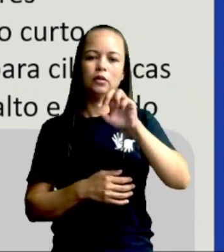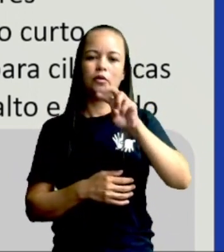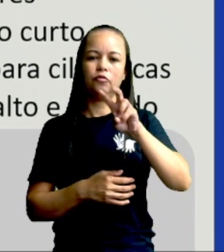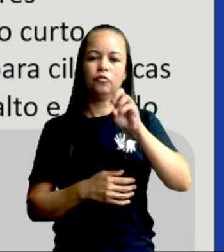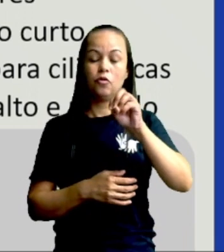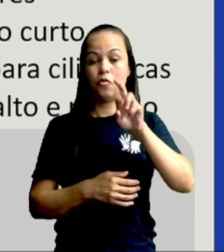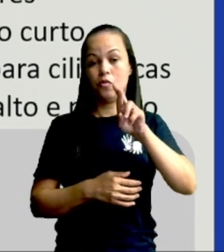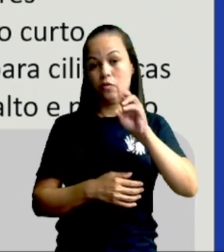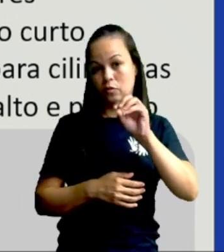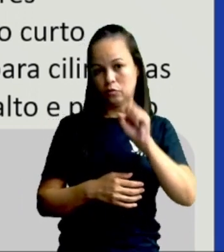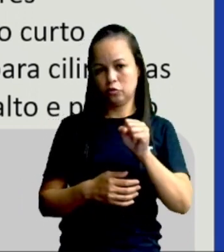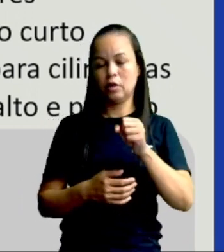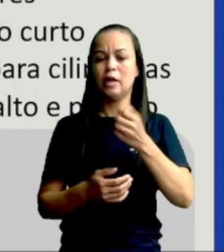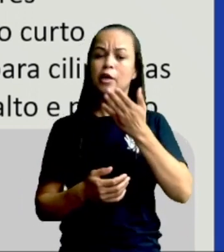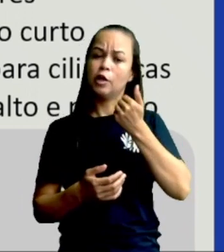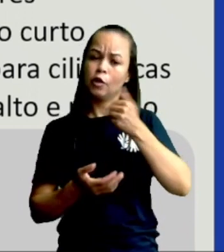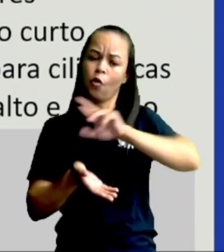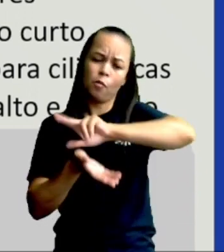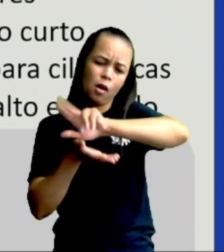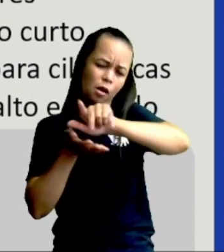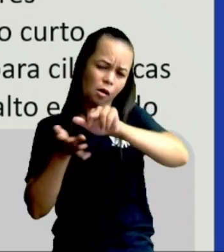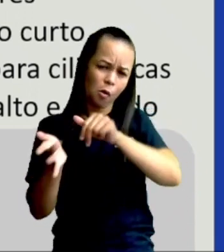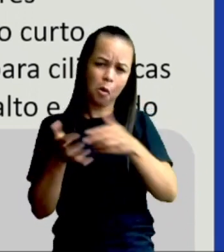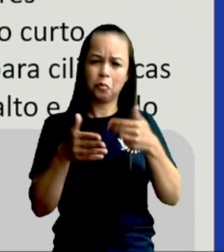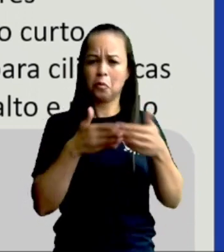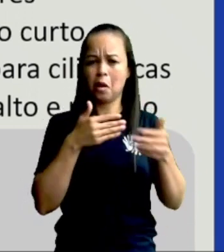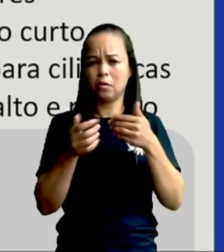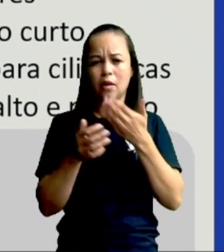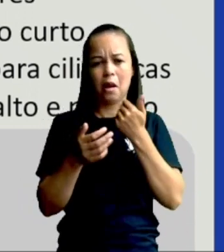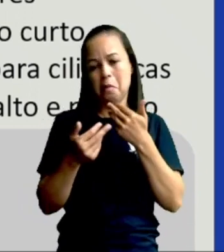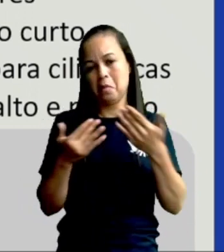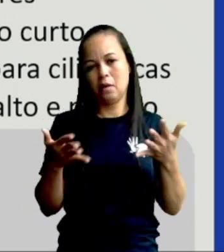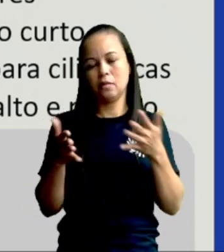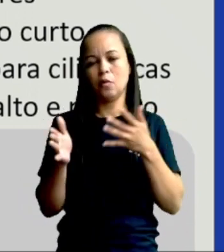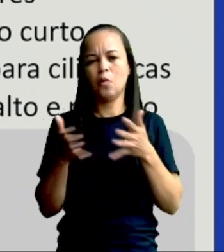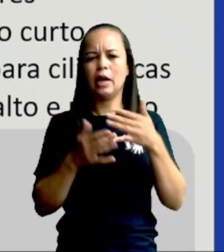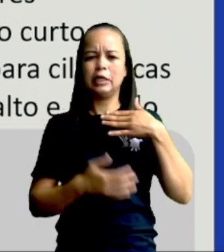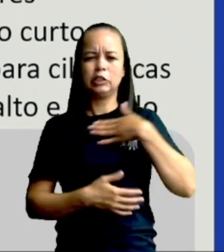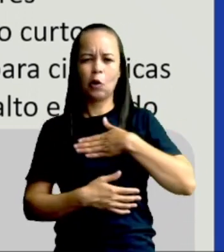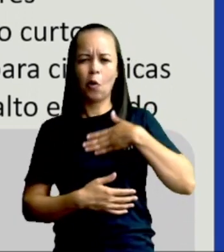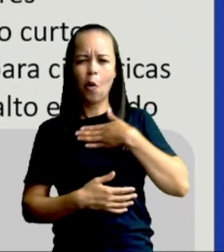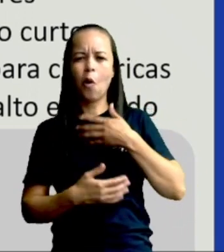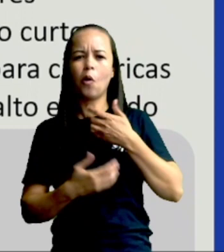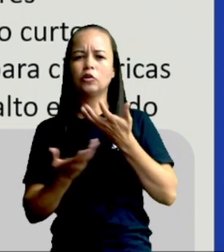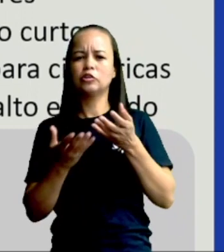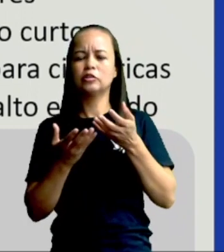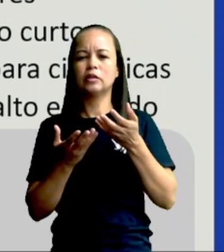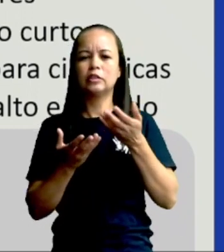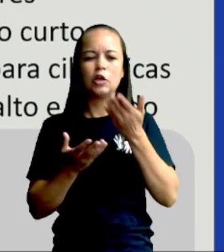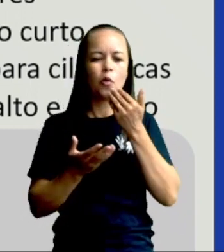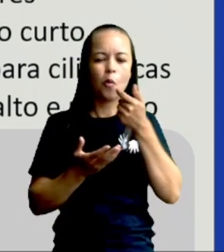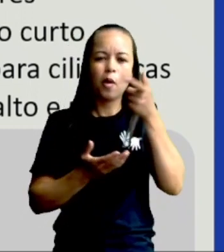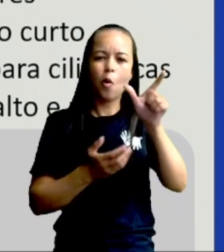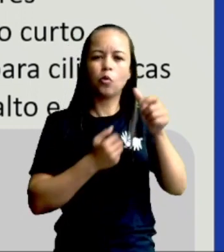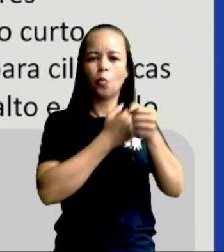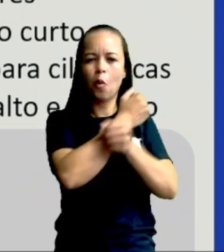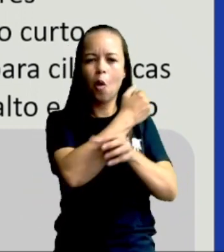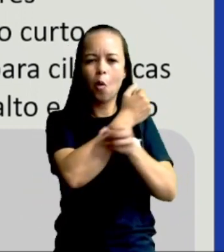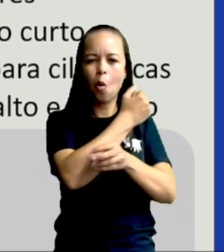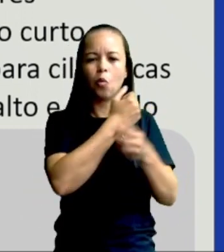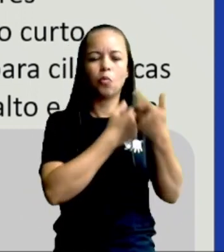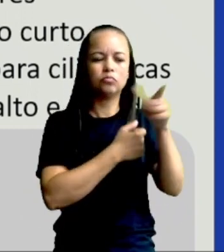animais onívoros, comem todo tipo de alimento, até tem hábito coprofágico, né? Eles gostam de se alimentar de cocôs de outras espécies de